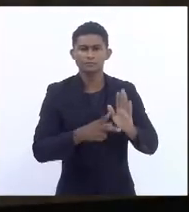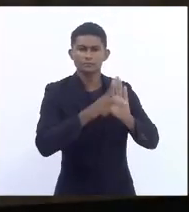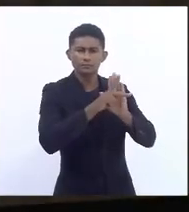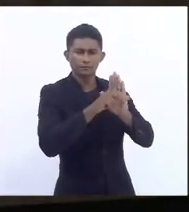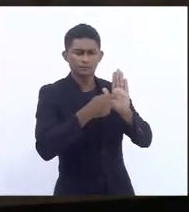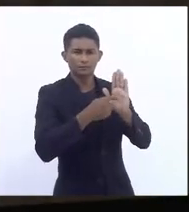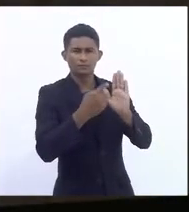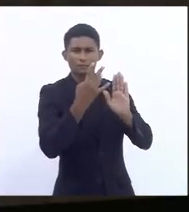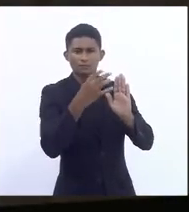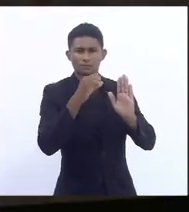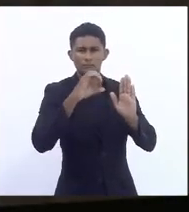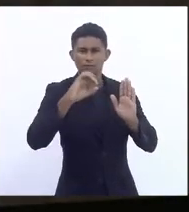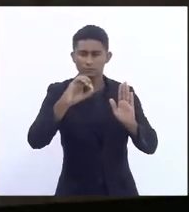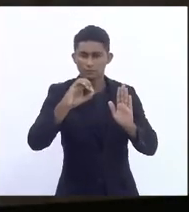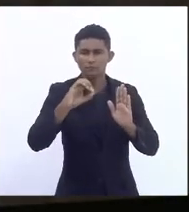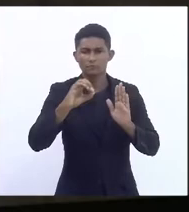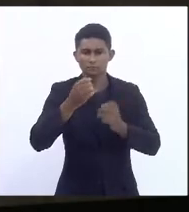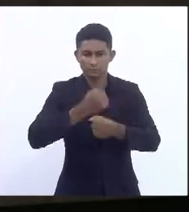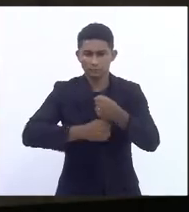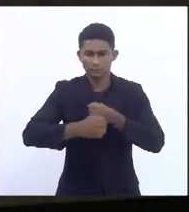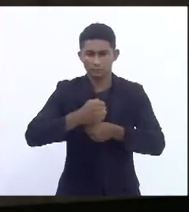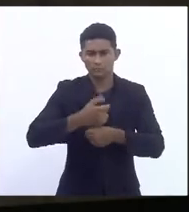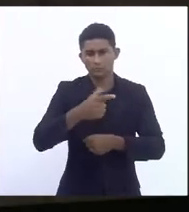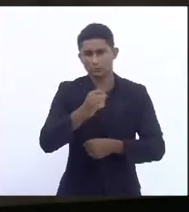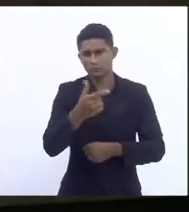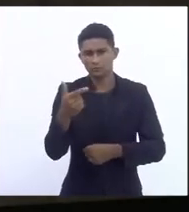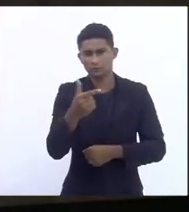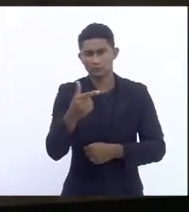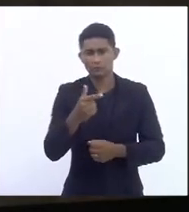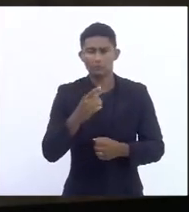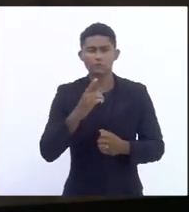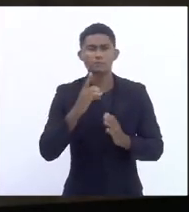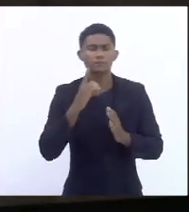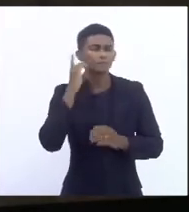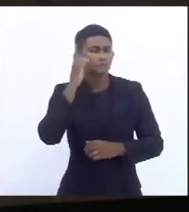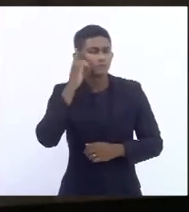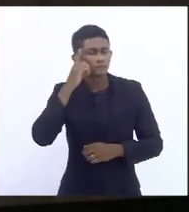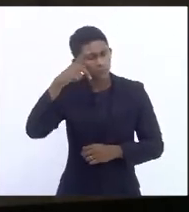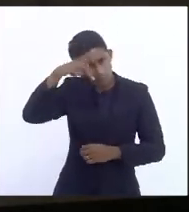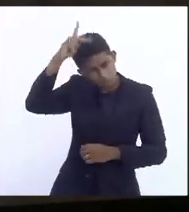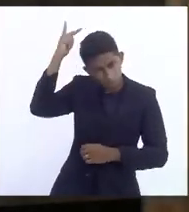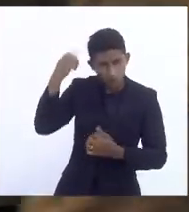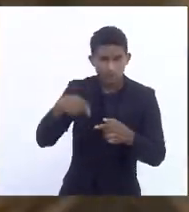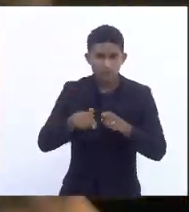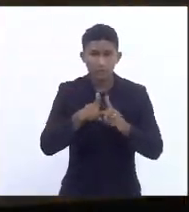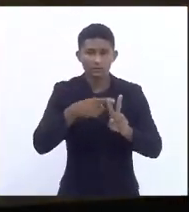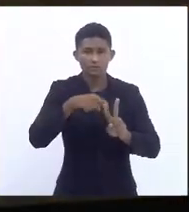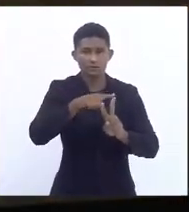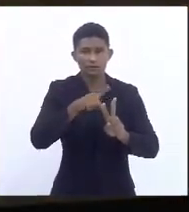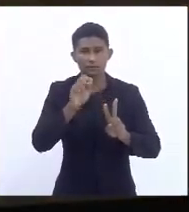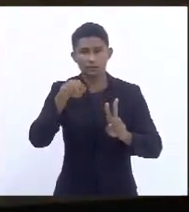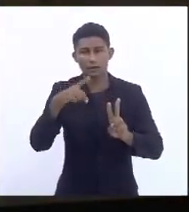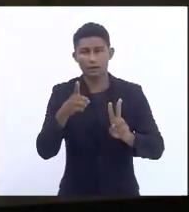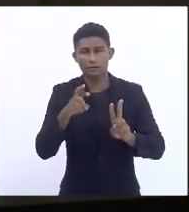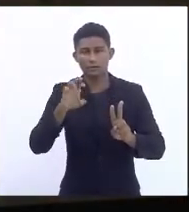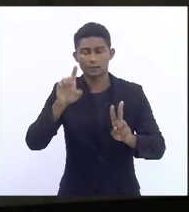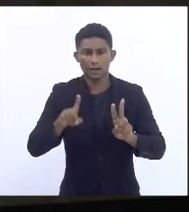de 2022, deputado Luiz Paulo, e que também assinam o André Ciliano e a Lucinha, né? É um projeto